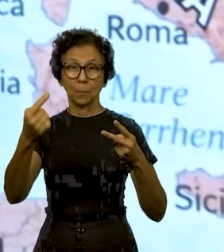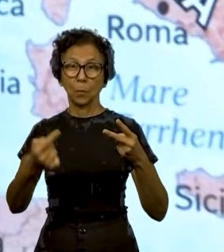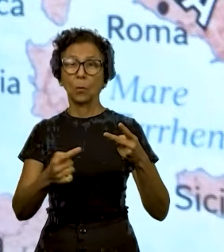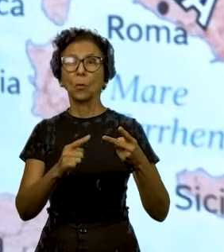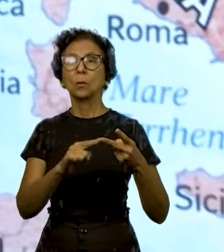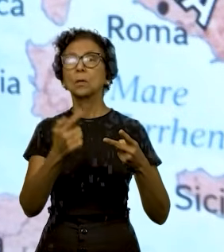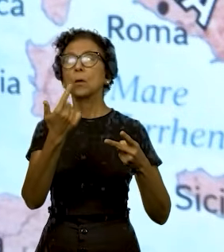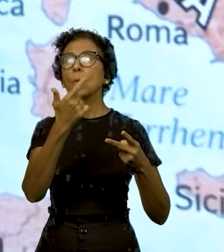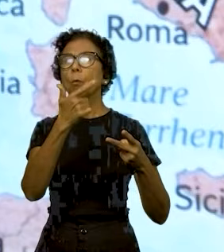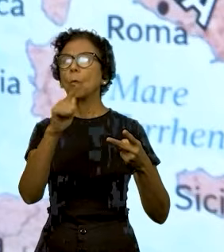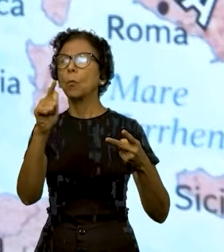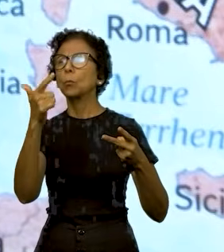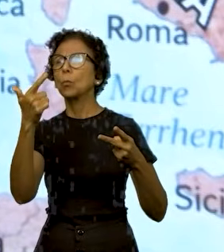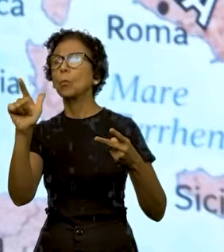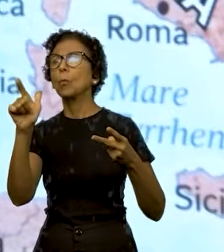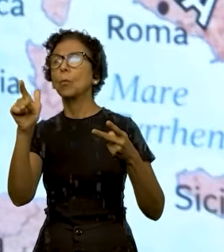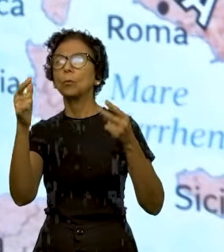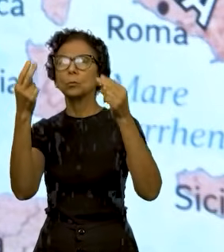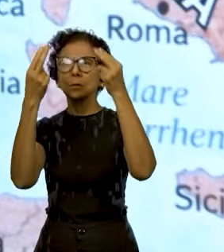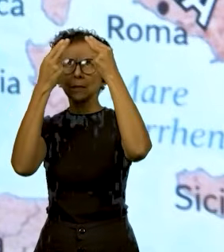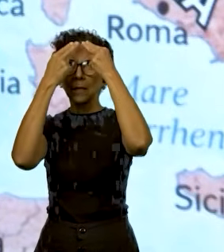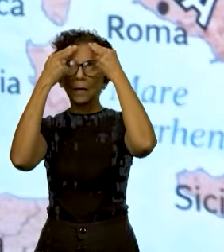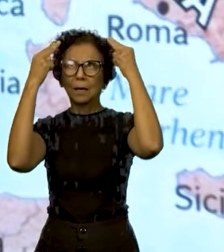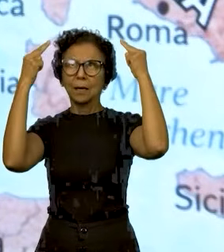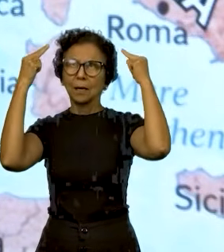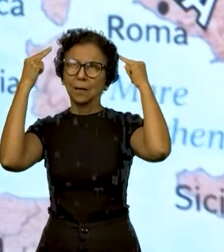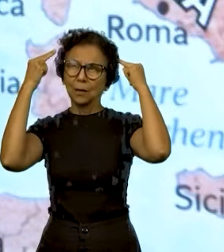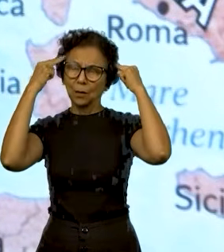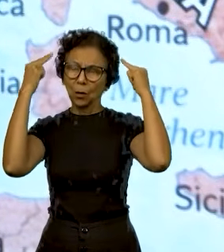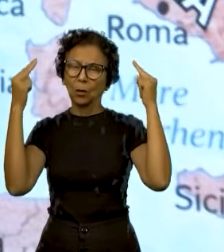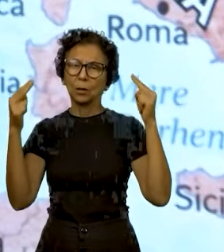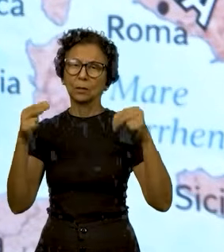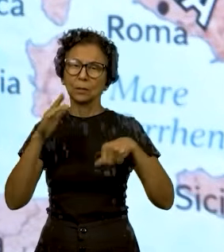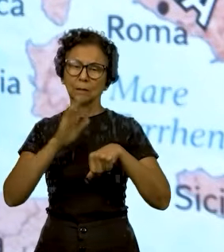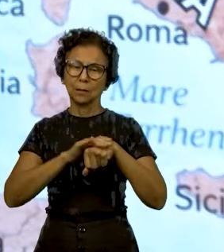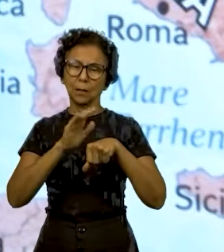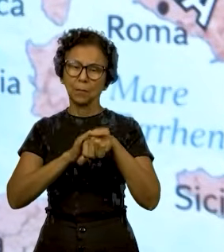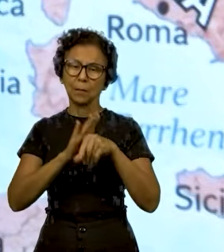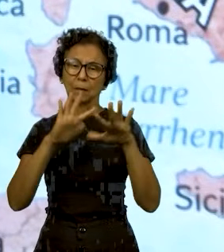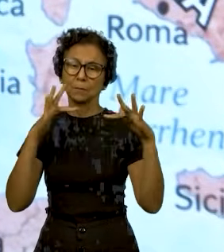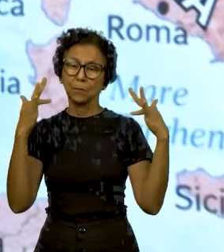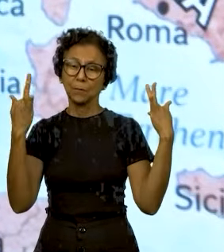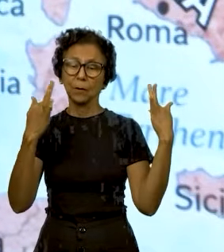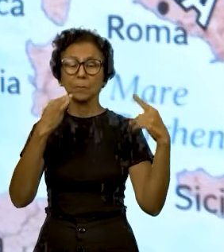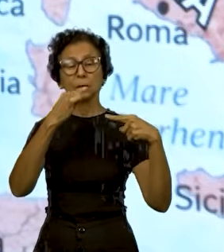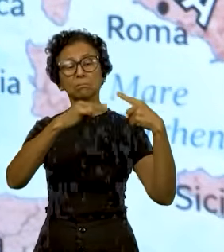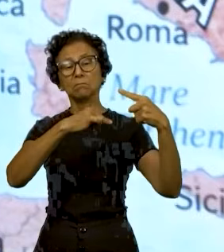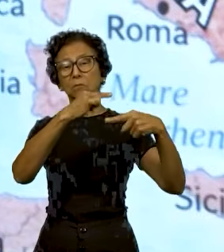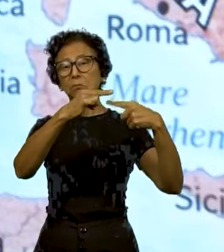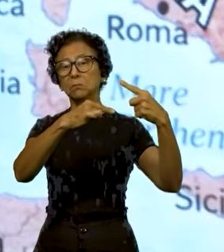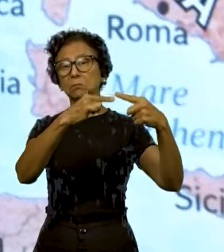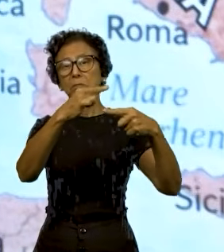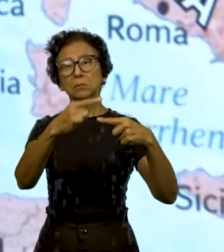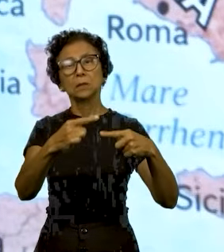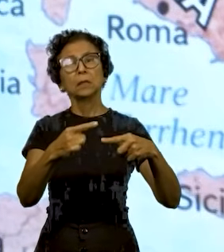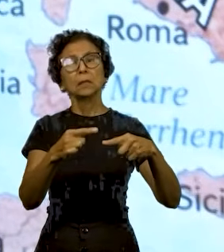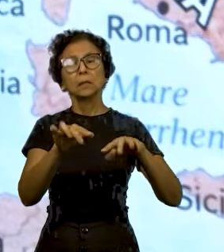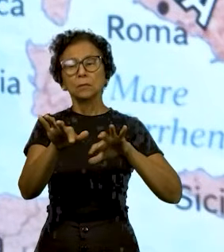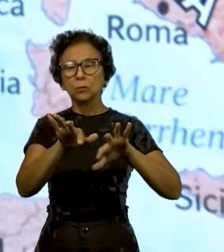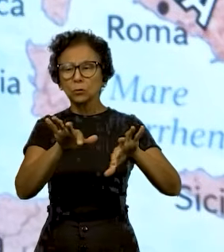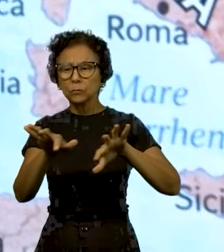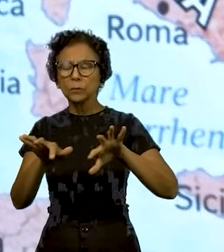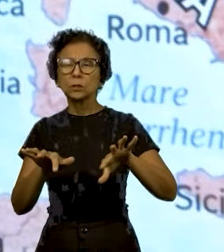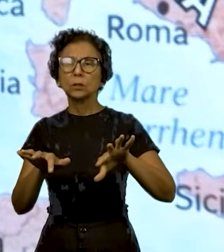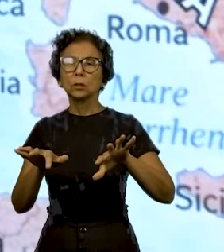nós temos outros Herodes que são descendentes de Herodes o Grande e que vão dividir o governo